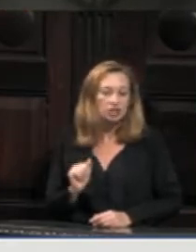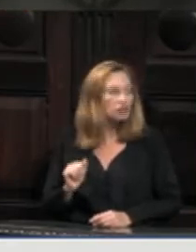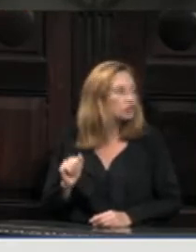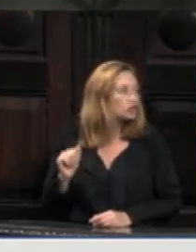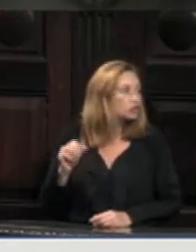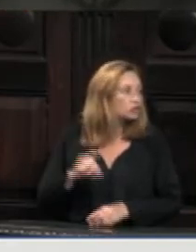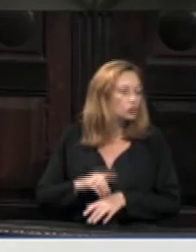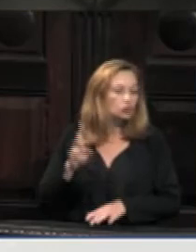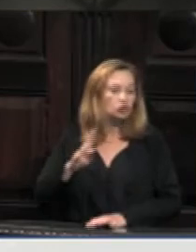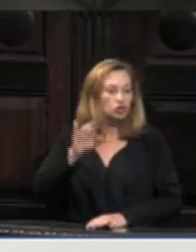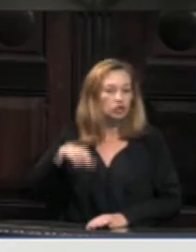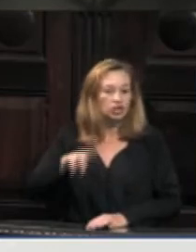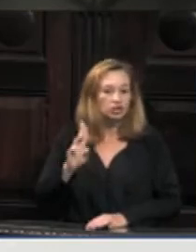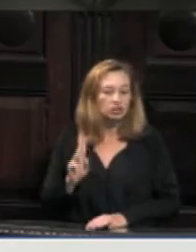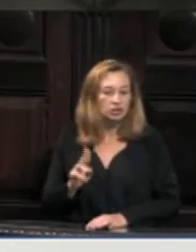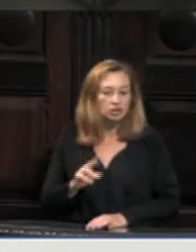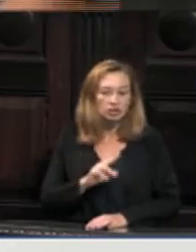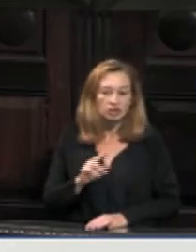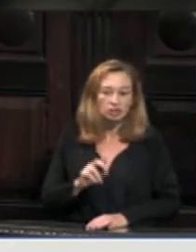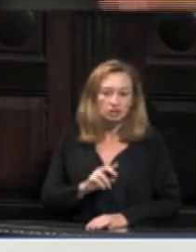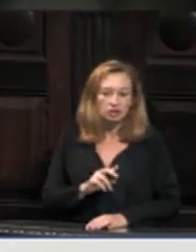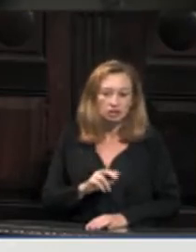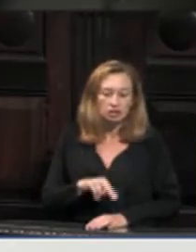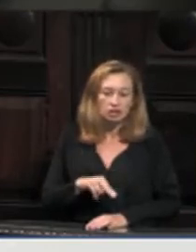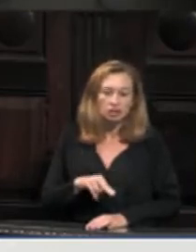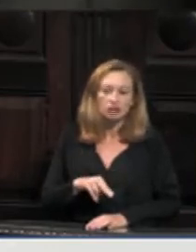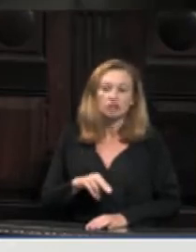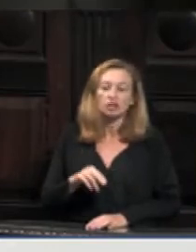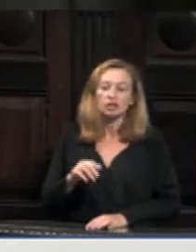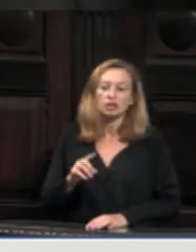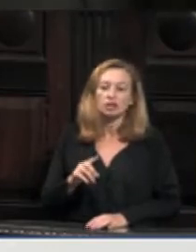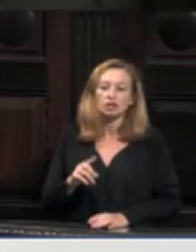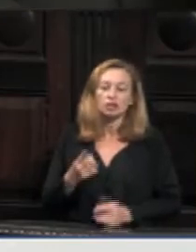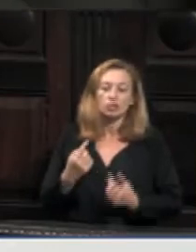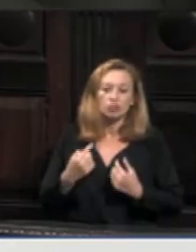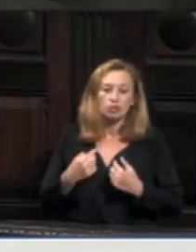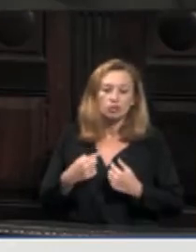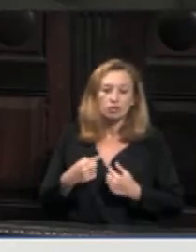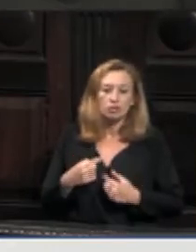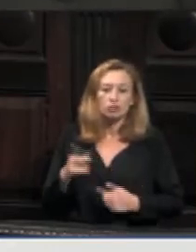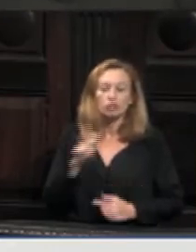Julianelli. Contrário, Valdec,